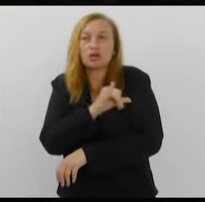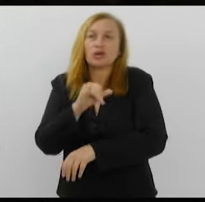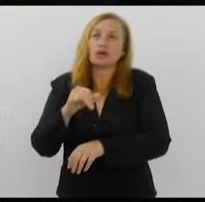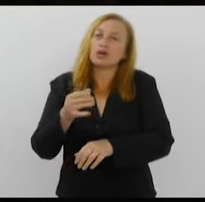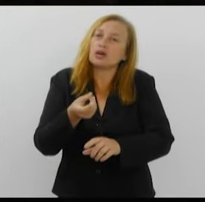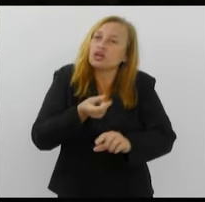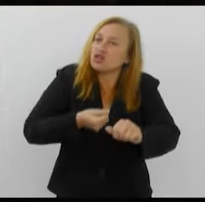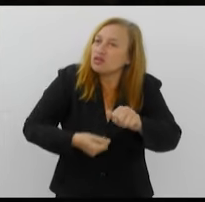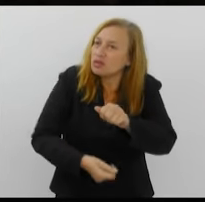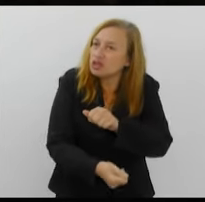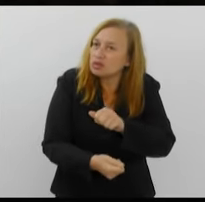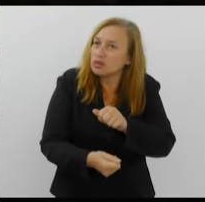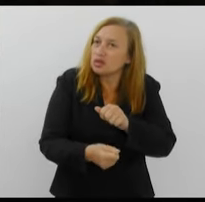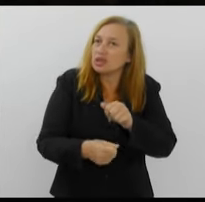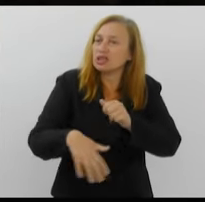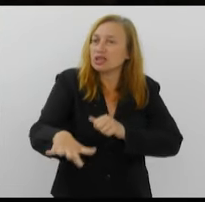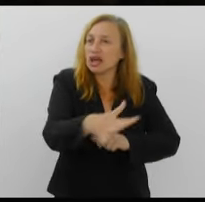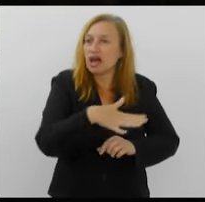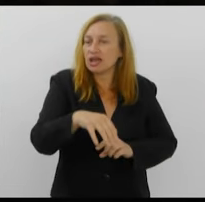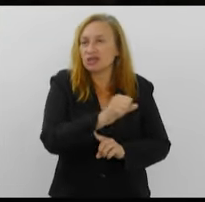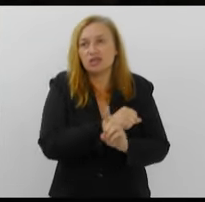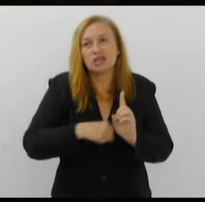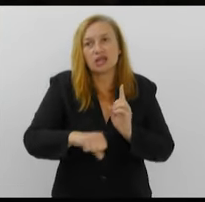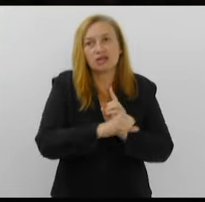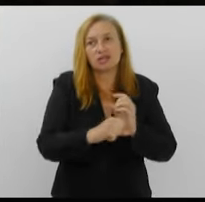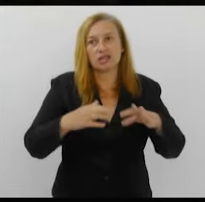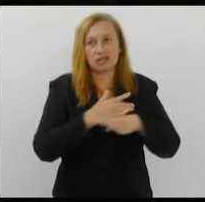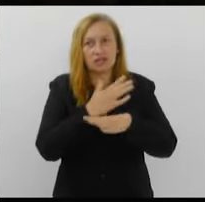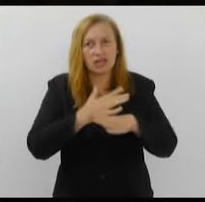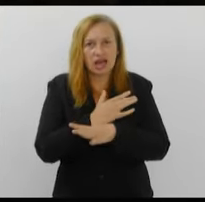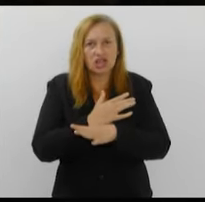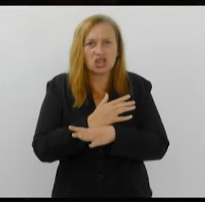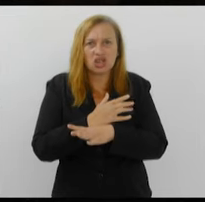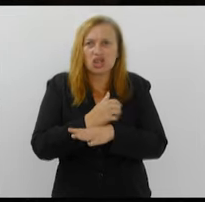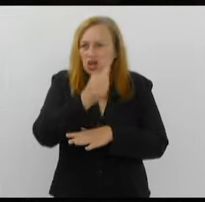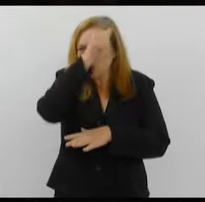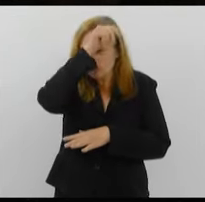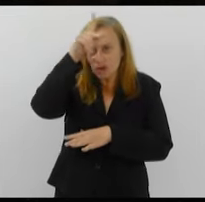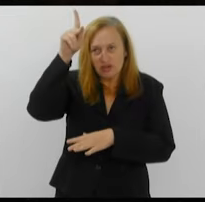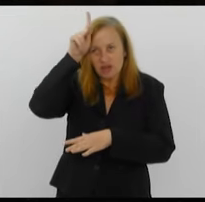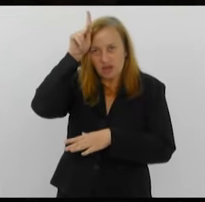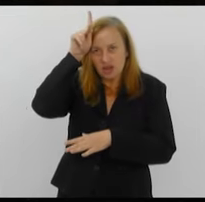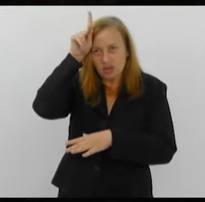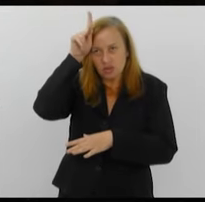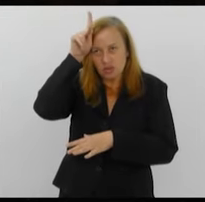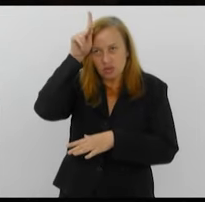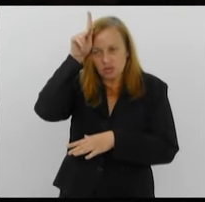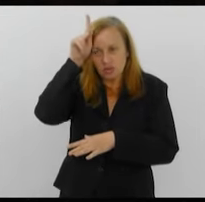de investimento na assistência social dessa cidade, e o prefeito não deu conta desse dinheiro,